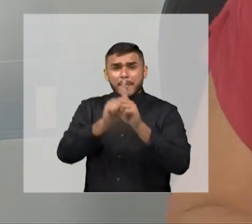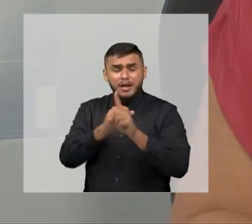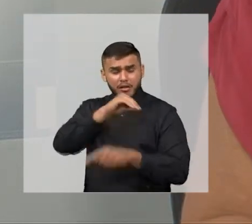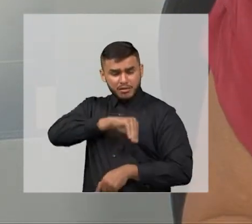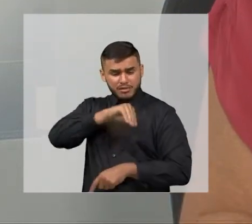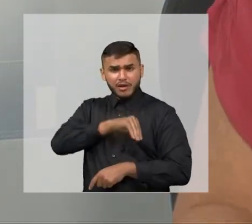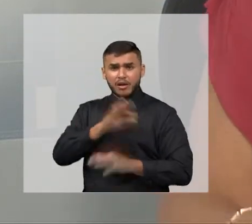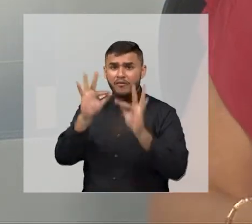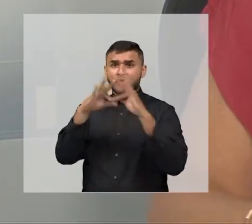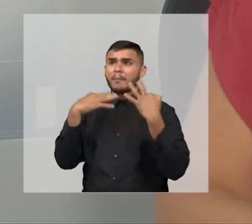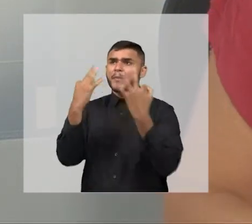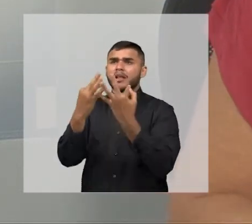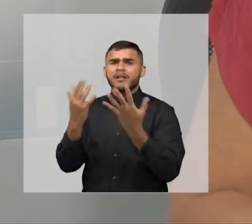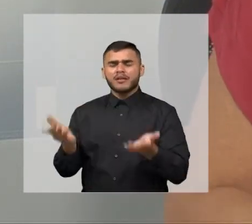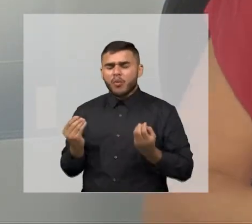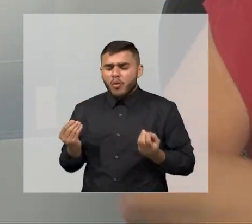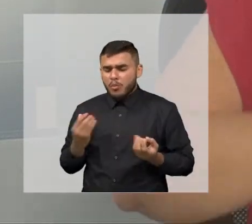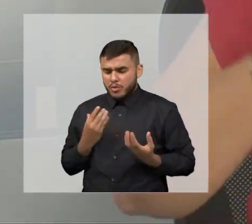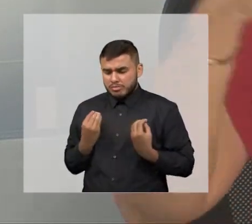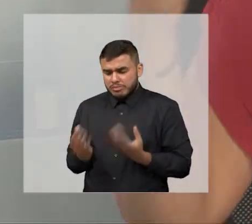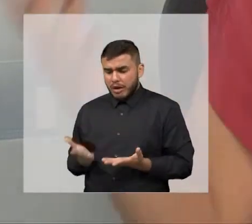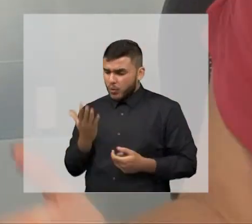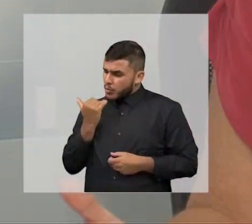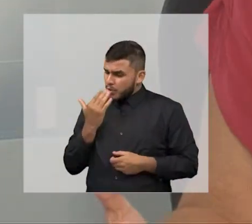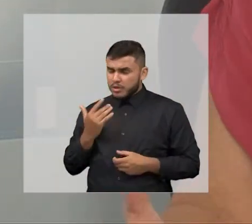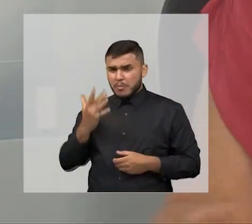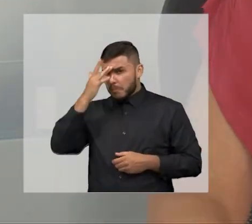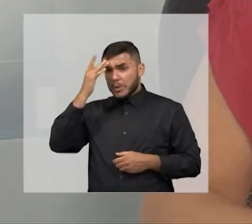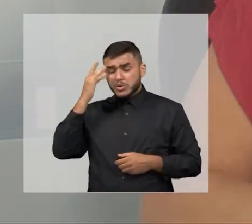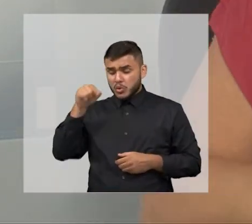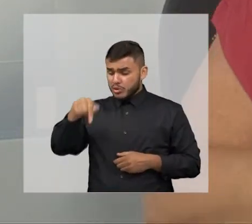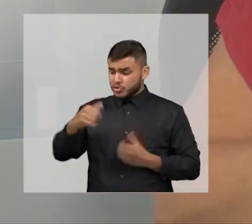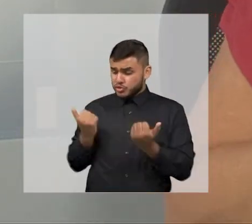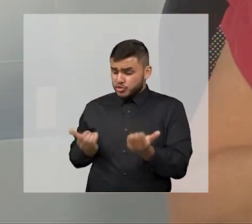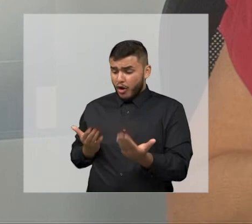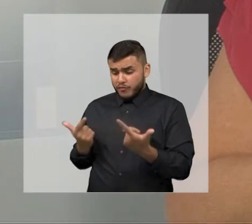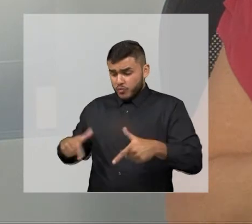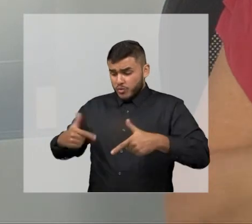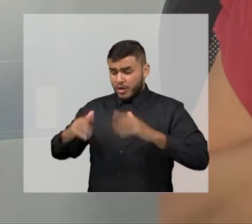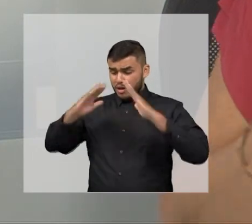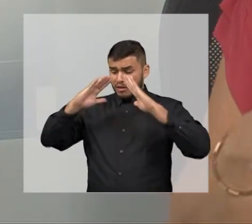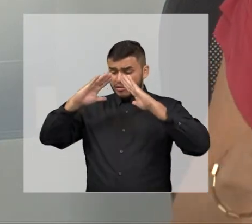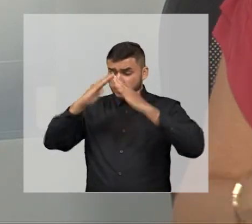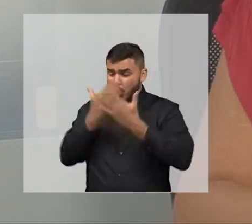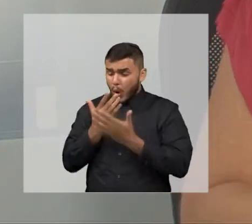a nossa economia, as pessoas não têm alternativa, os jovens não têm